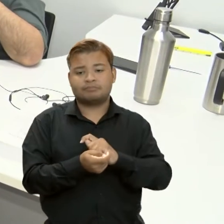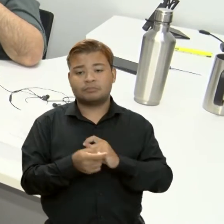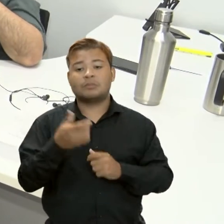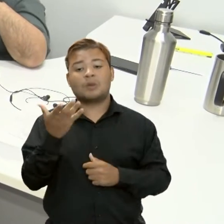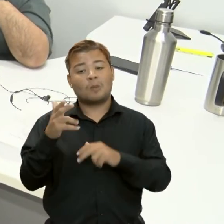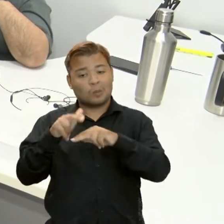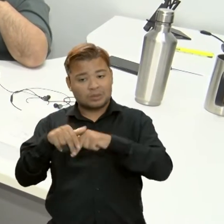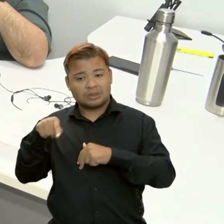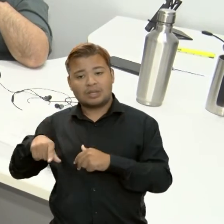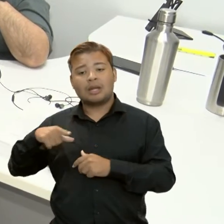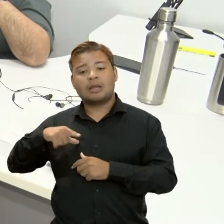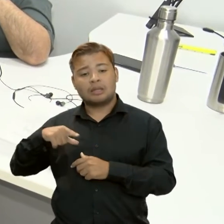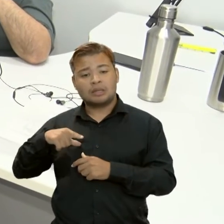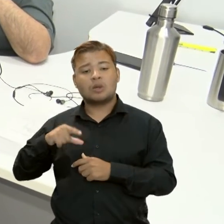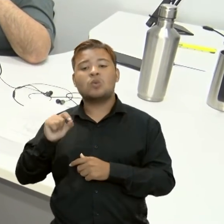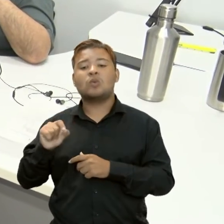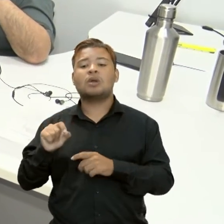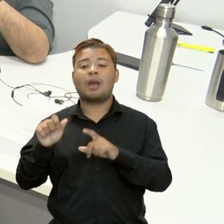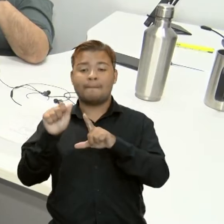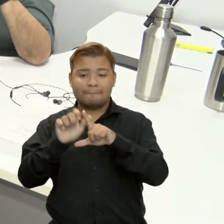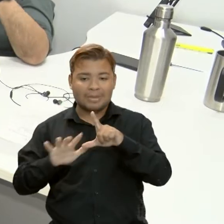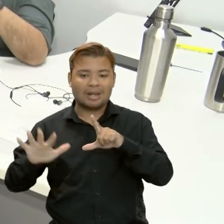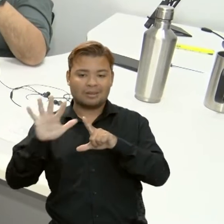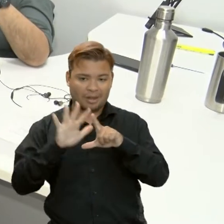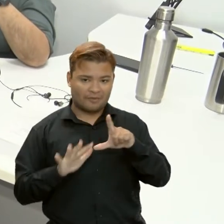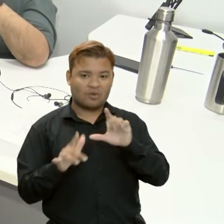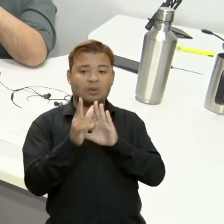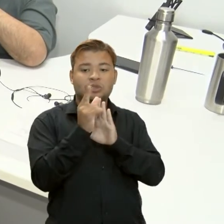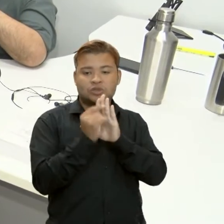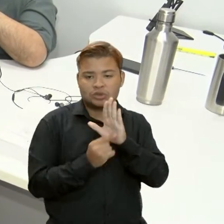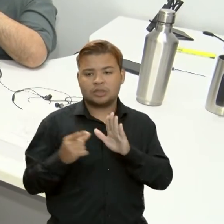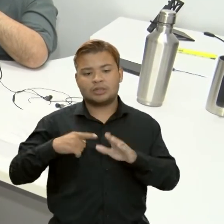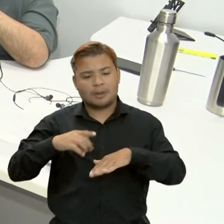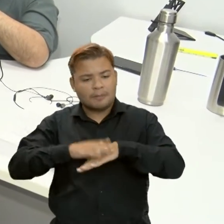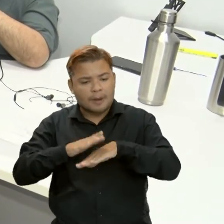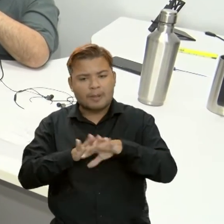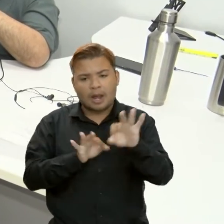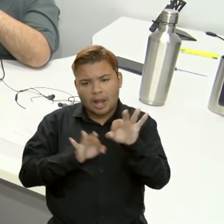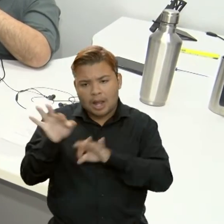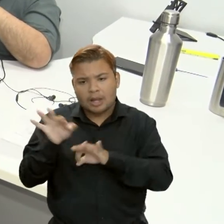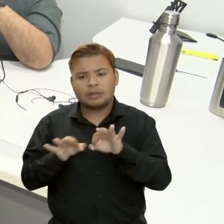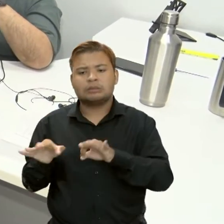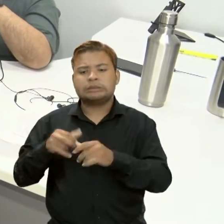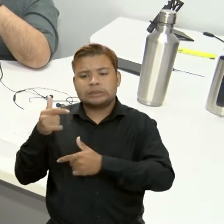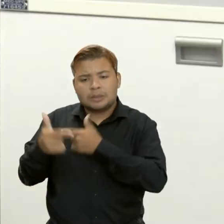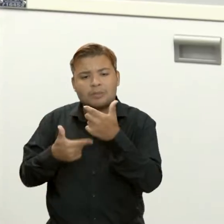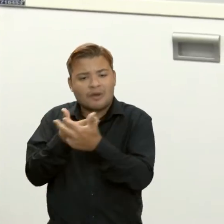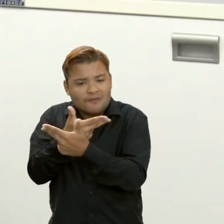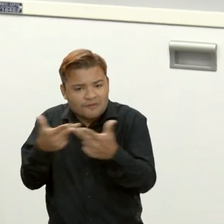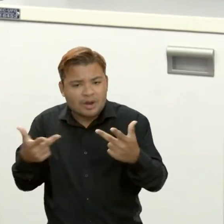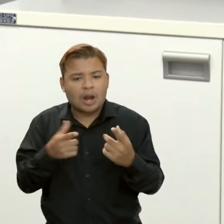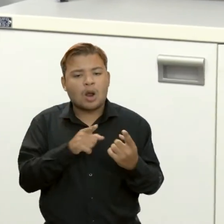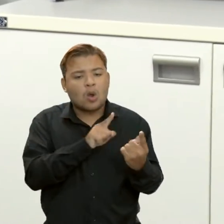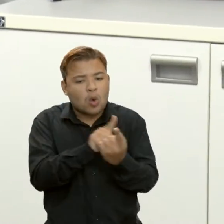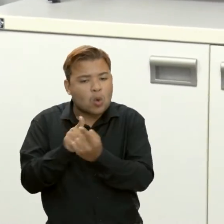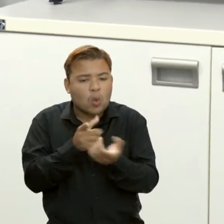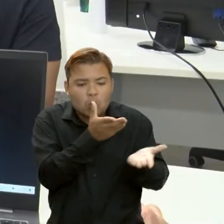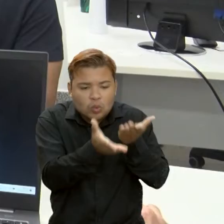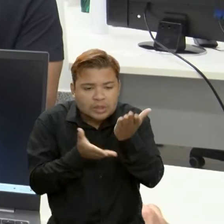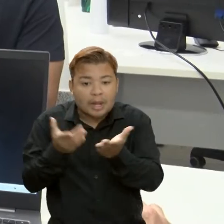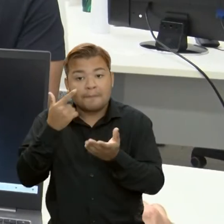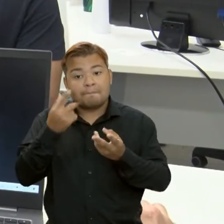entra com uma plataforma digital que orquestra todas as tarefas relacionadas ao cuidado e mede o